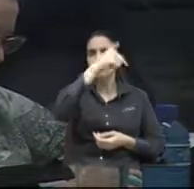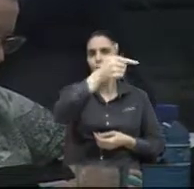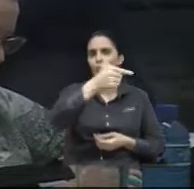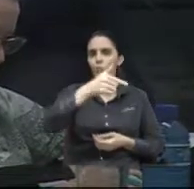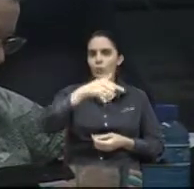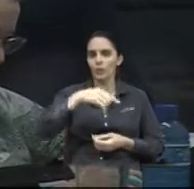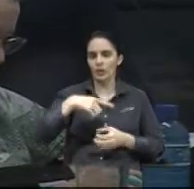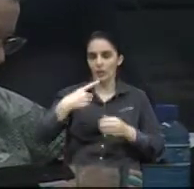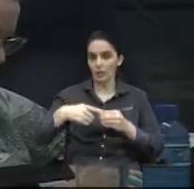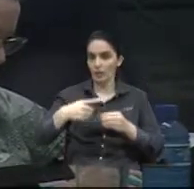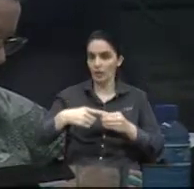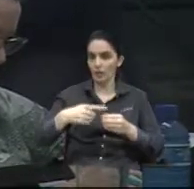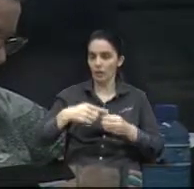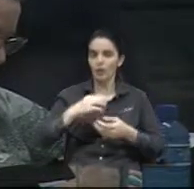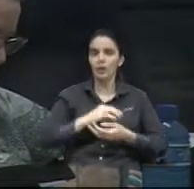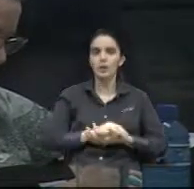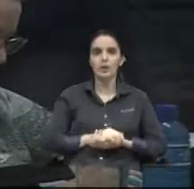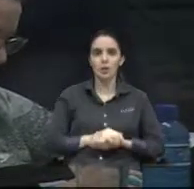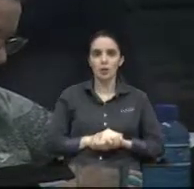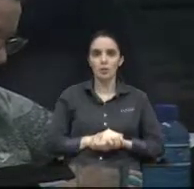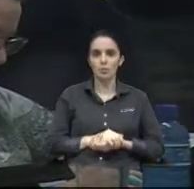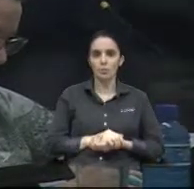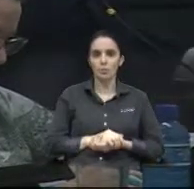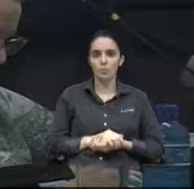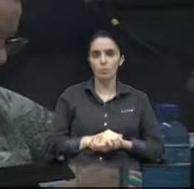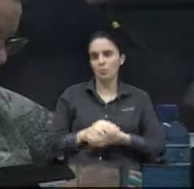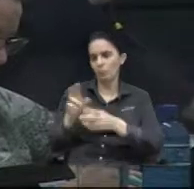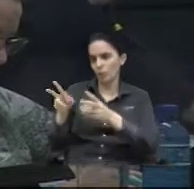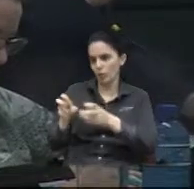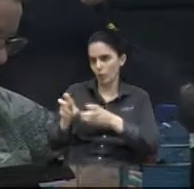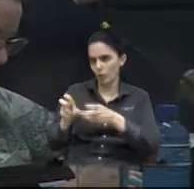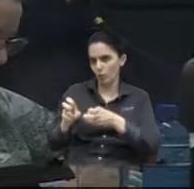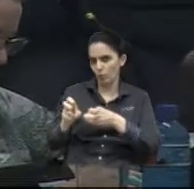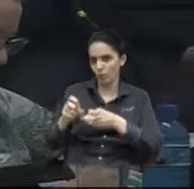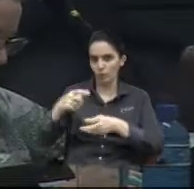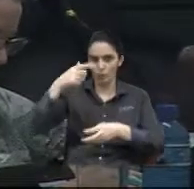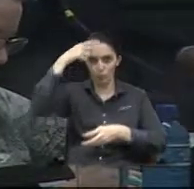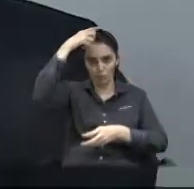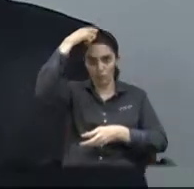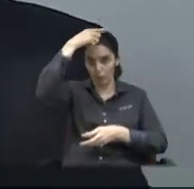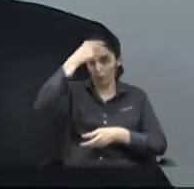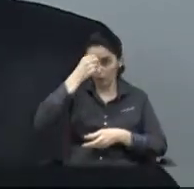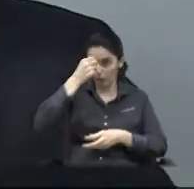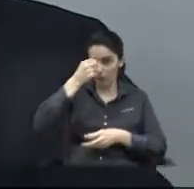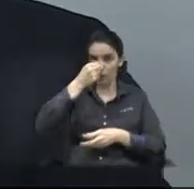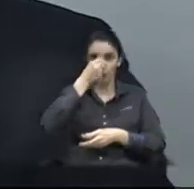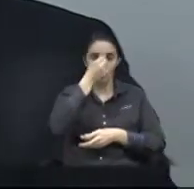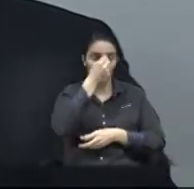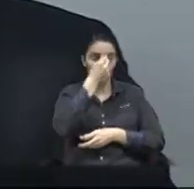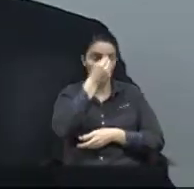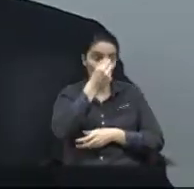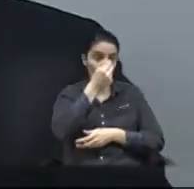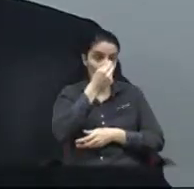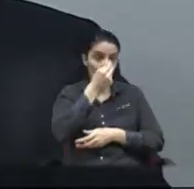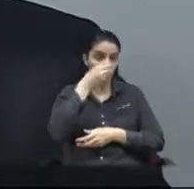inverso, escutando o Rafael, o Jorge. Se ele não tivesse em